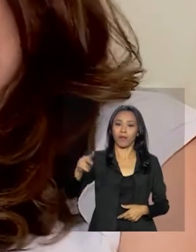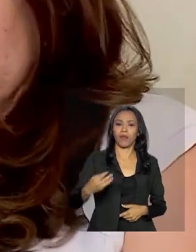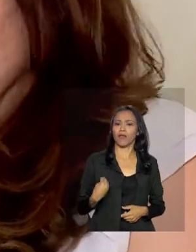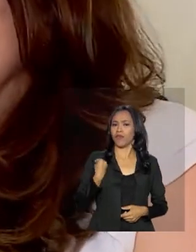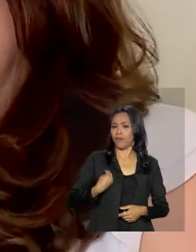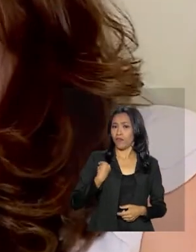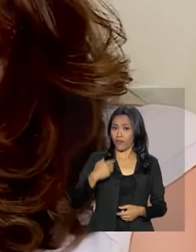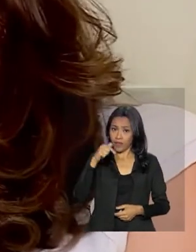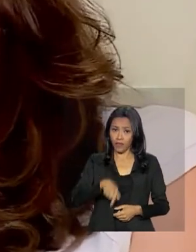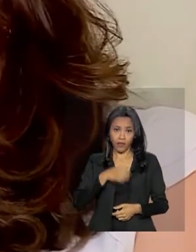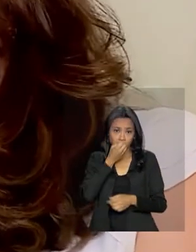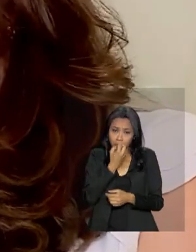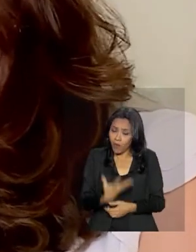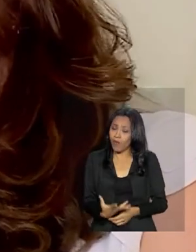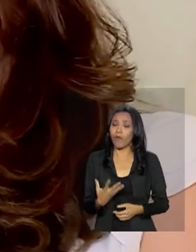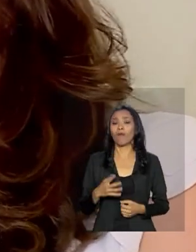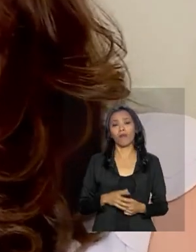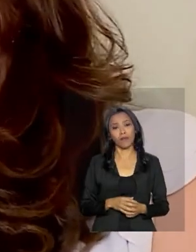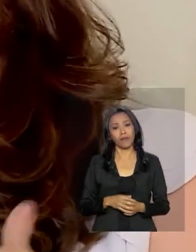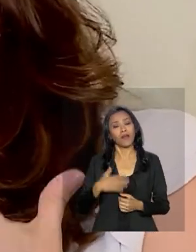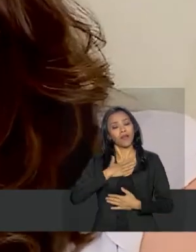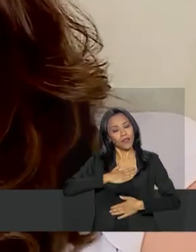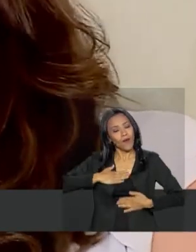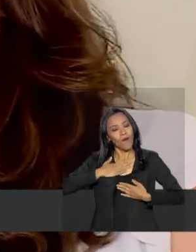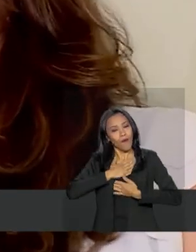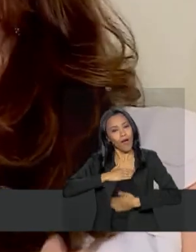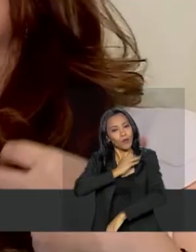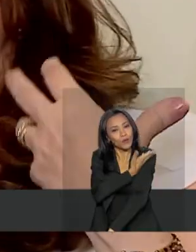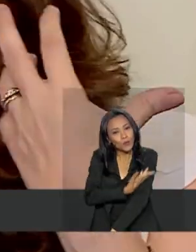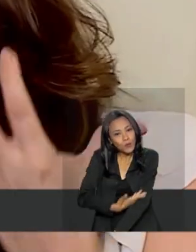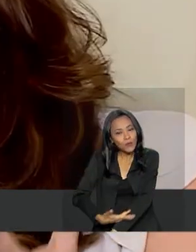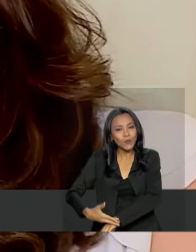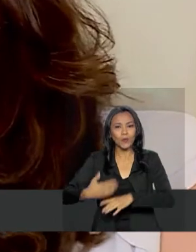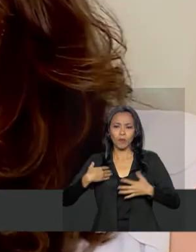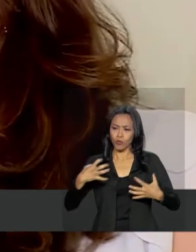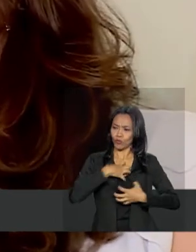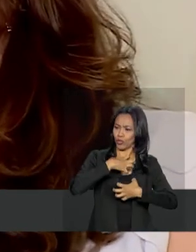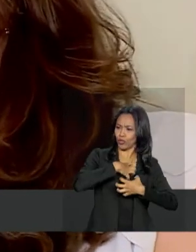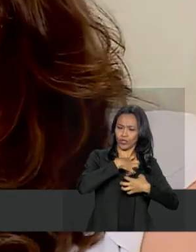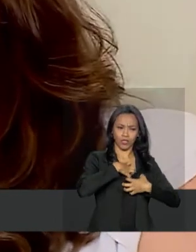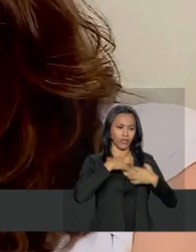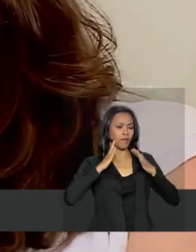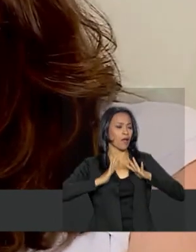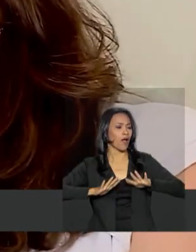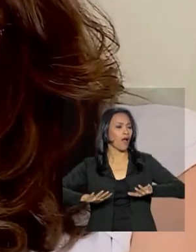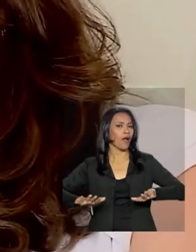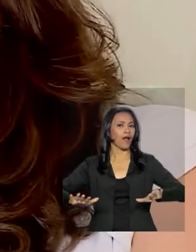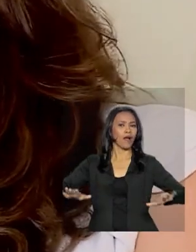é muito bom. É uma coisa que a gente se acostuma, um ritmo de vida mais tranquilo.